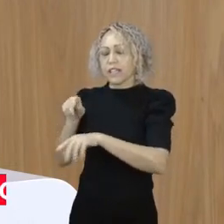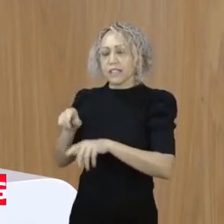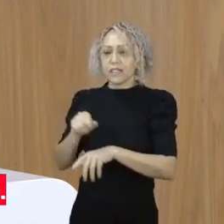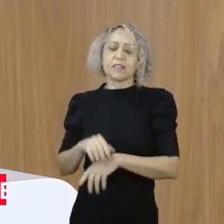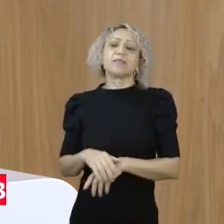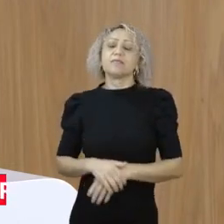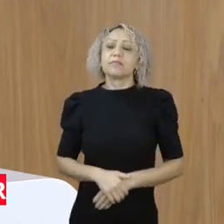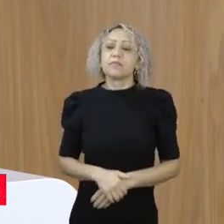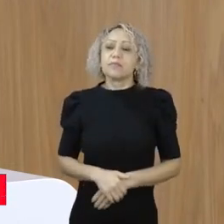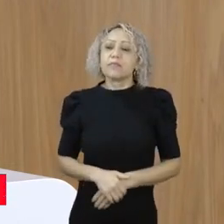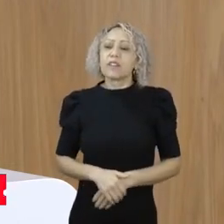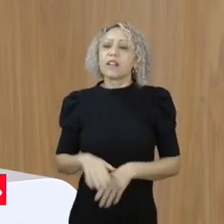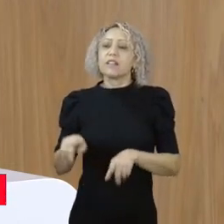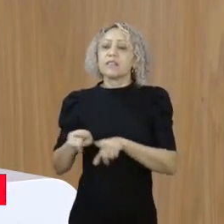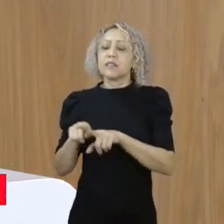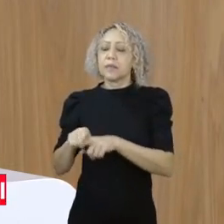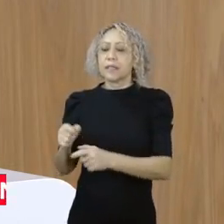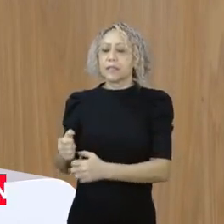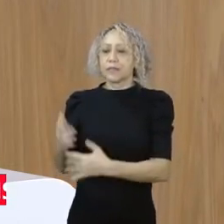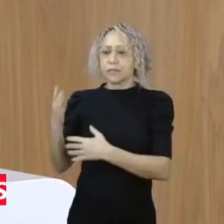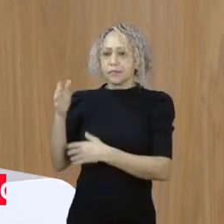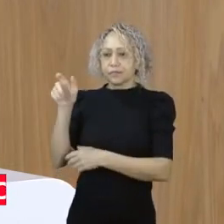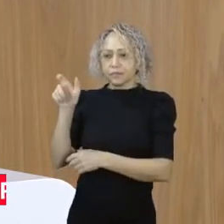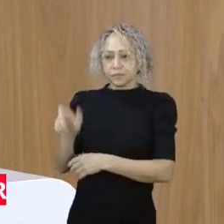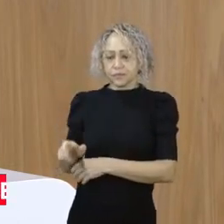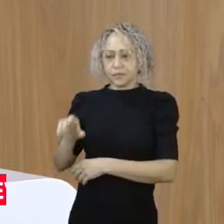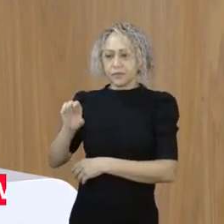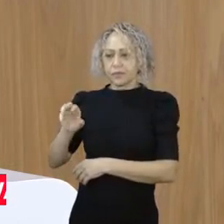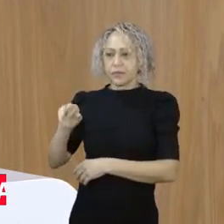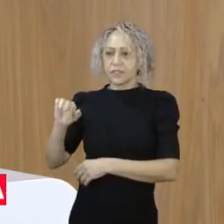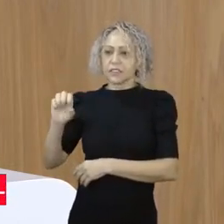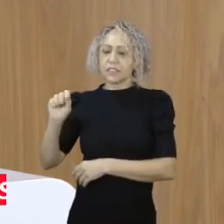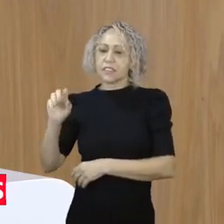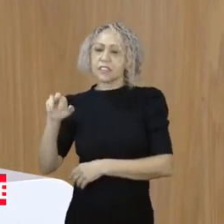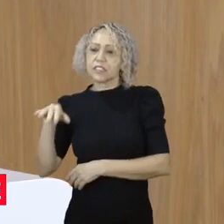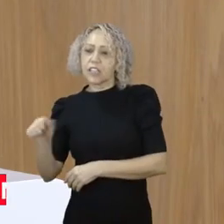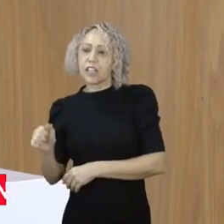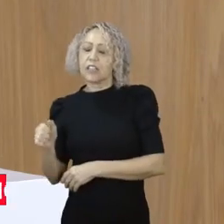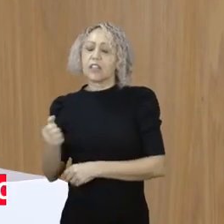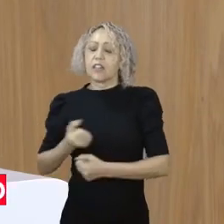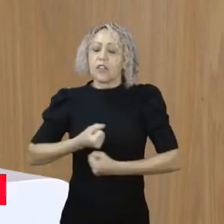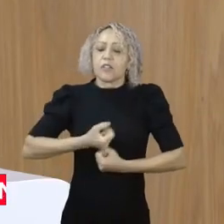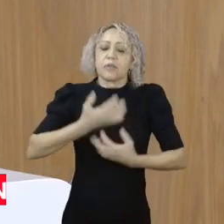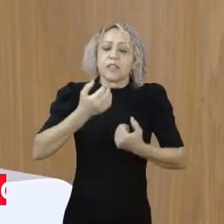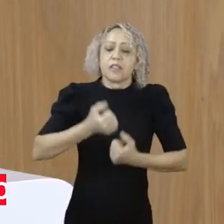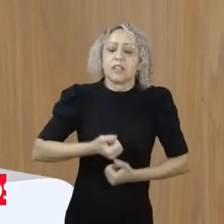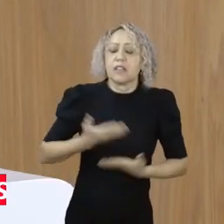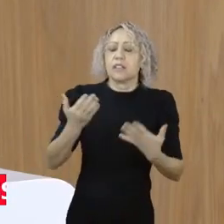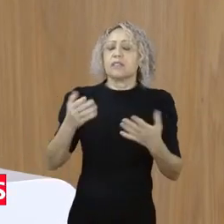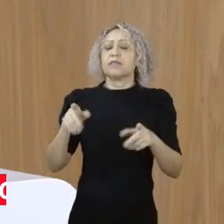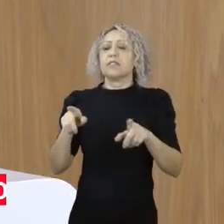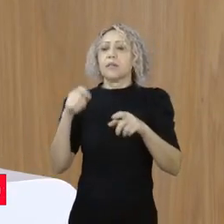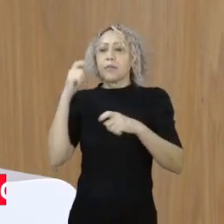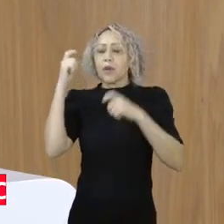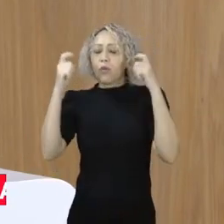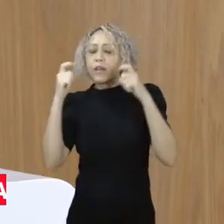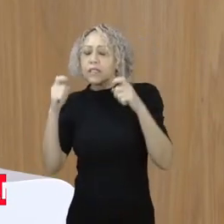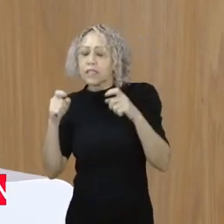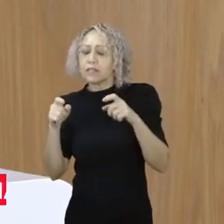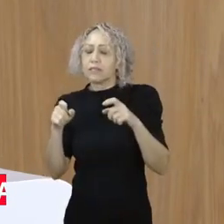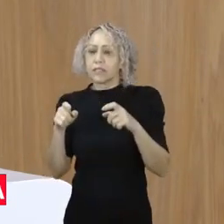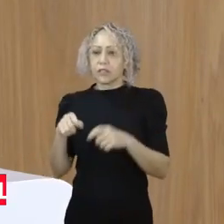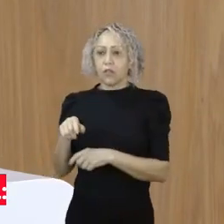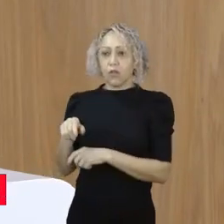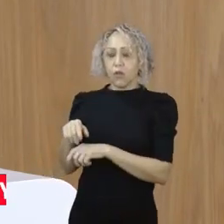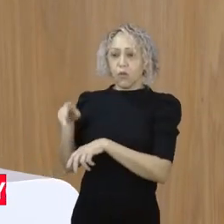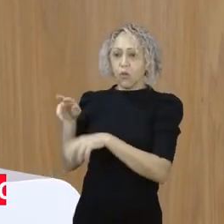com o povo palestino, né? A Cristina Lima Sampaio também expressando aqui a preocupação dela.